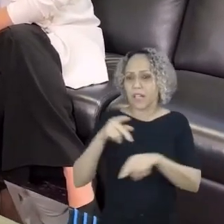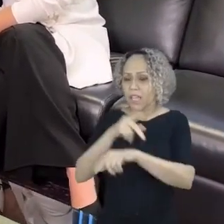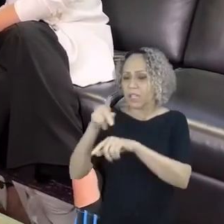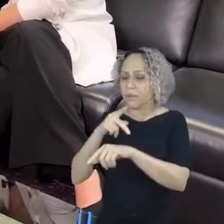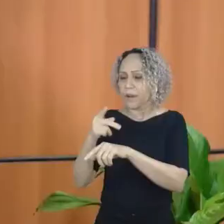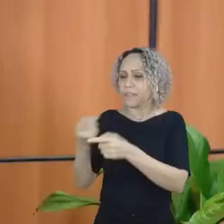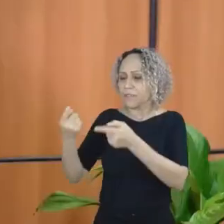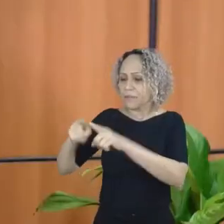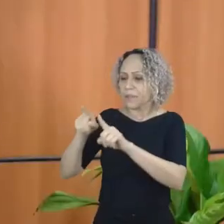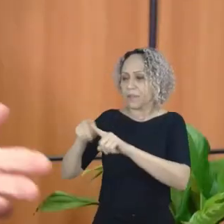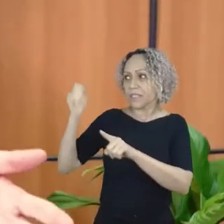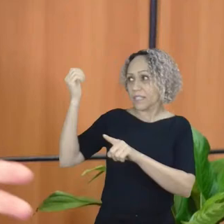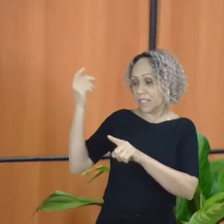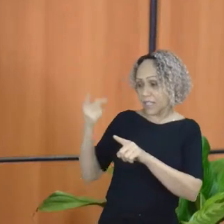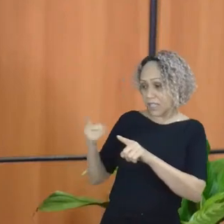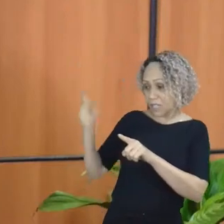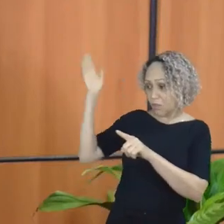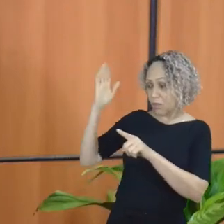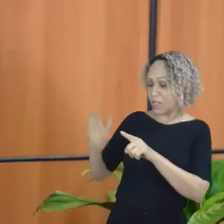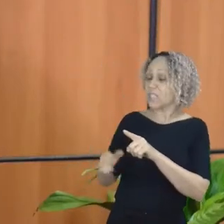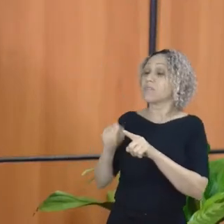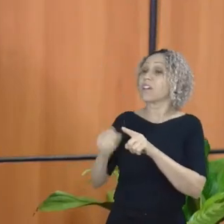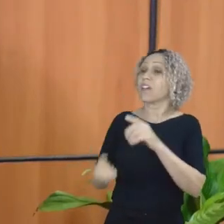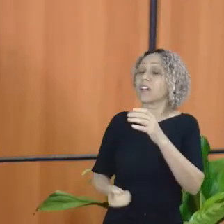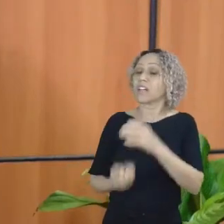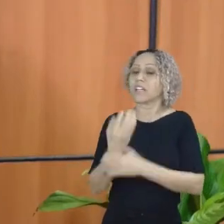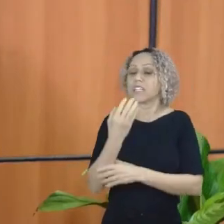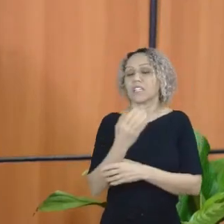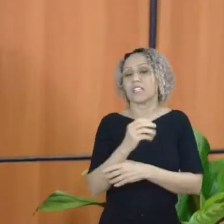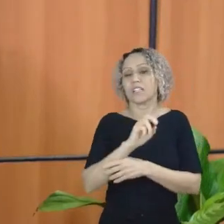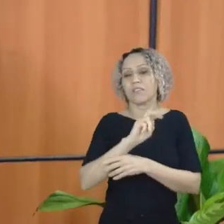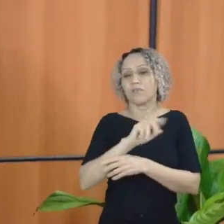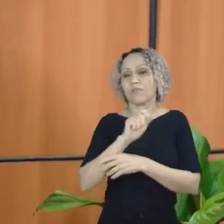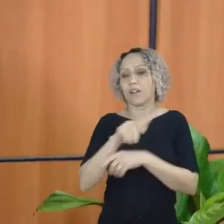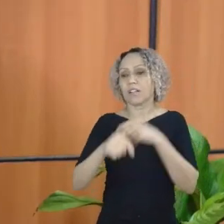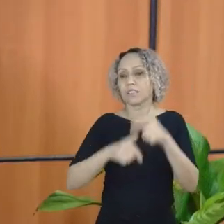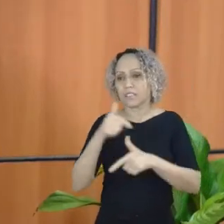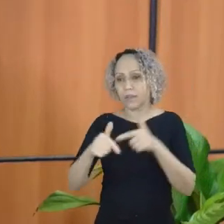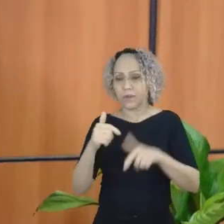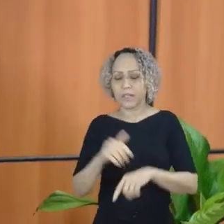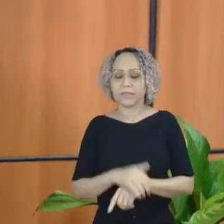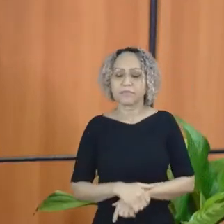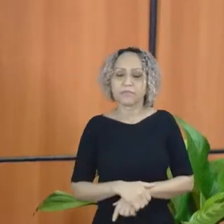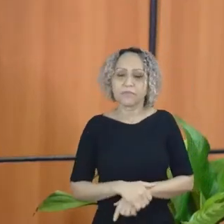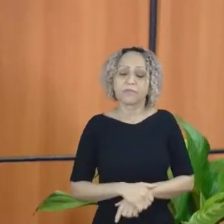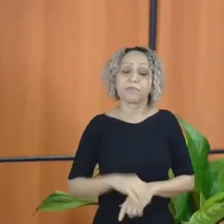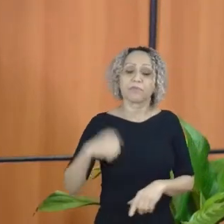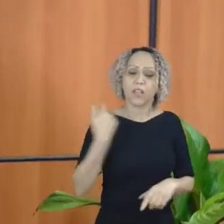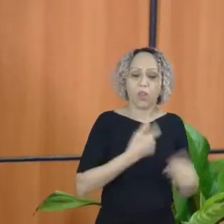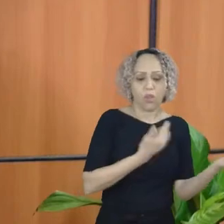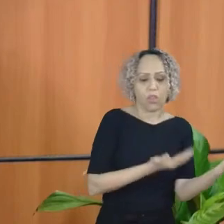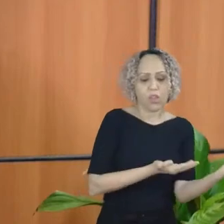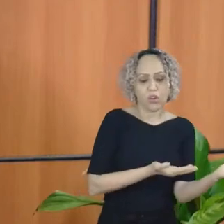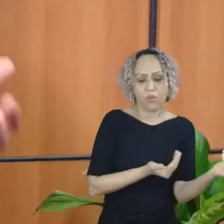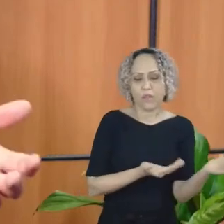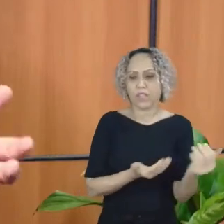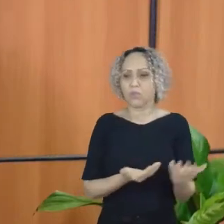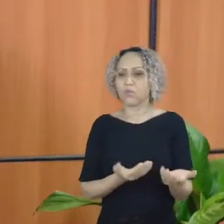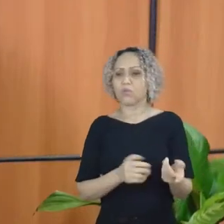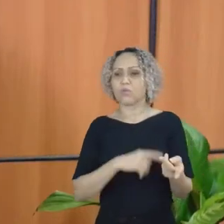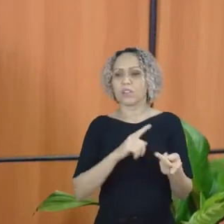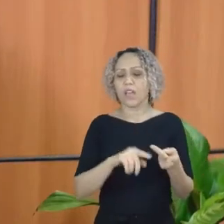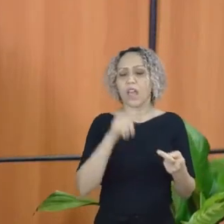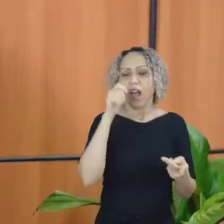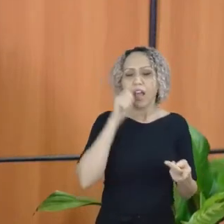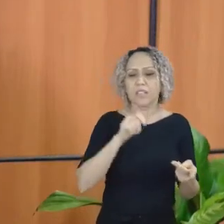novos empregos. Hoje temos até que chamar a atenção, especialmente da nossa juventude, das